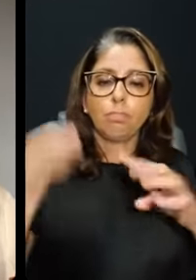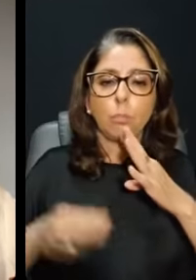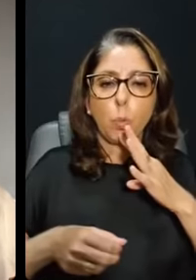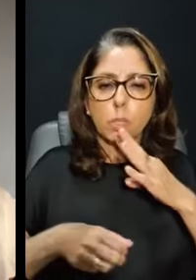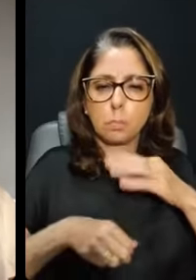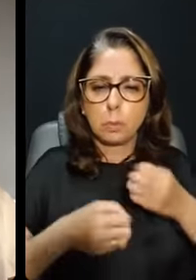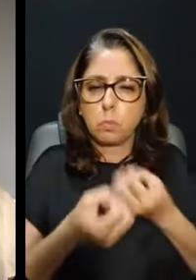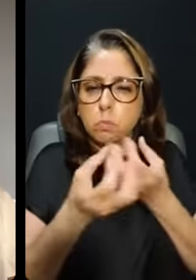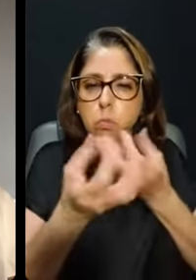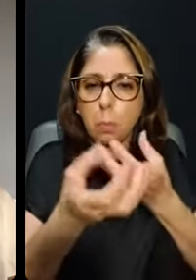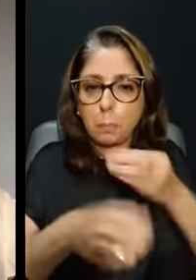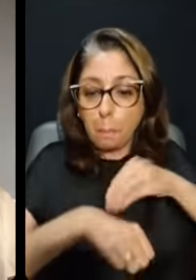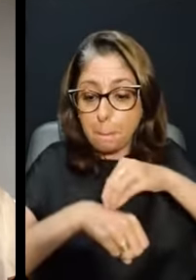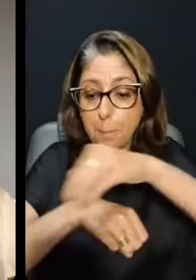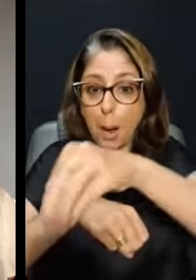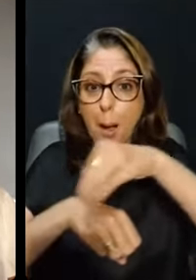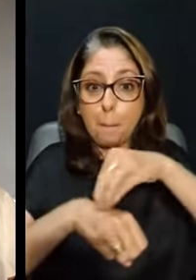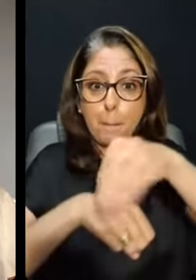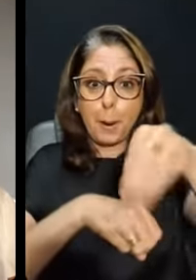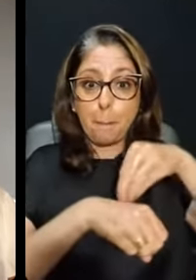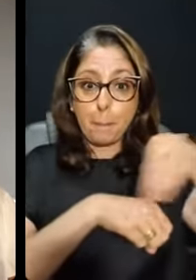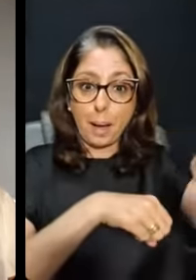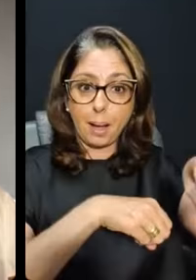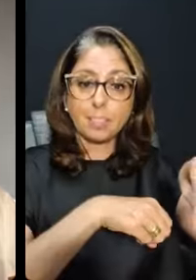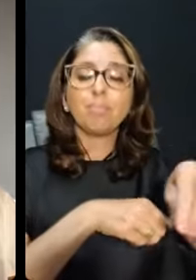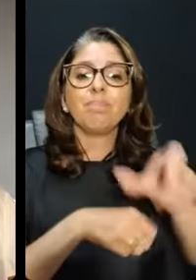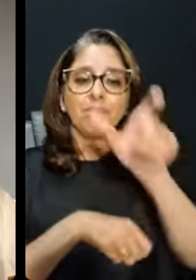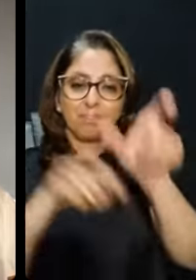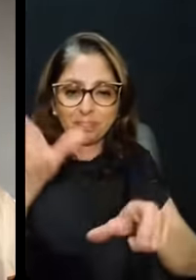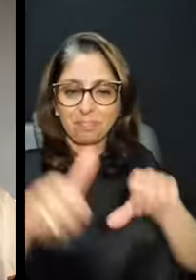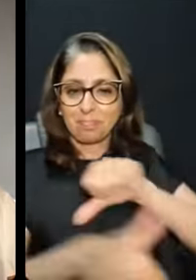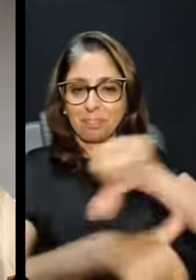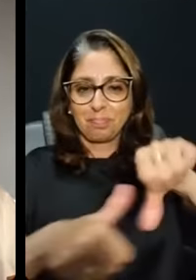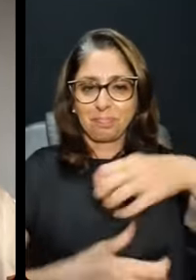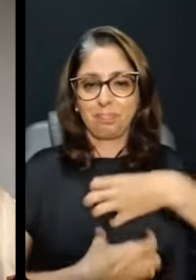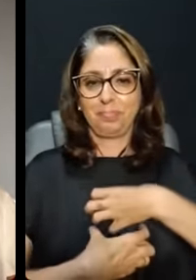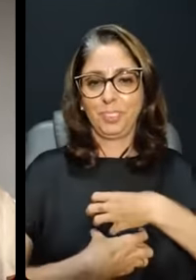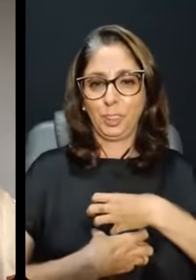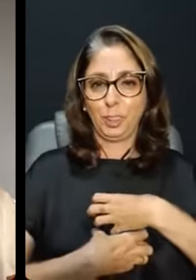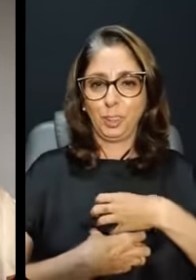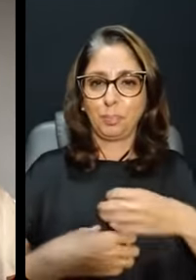E transformar pessoas, né? Gabi, a gente